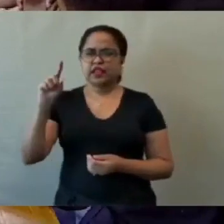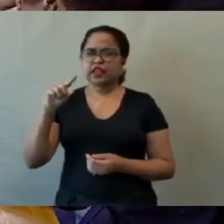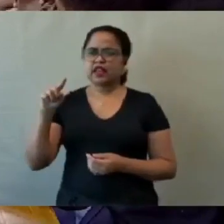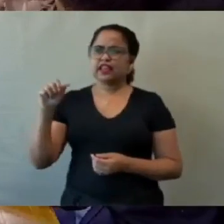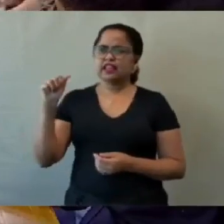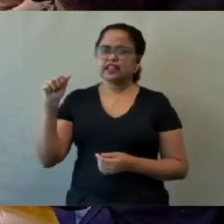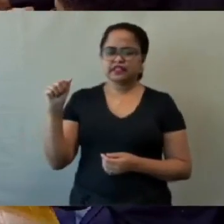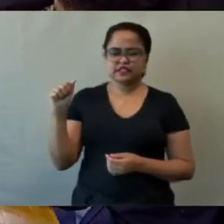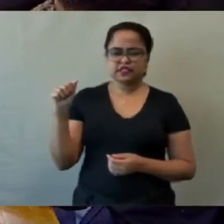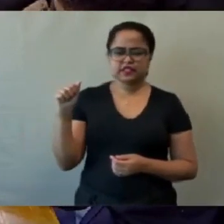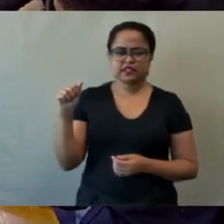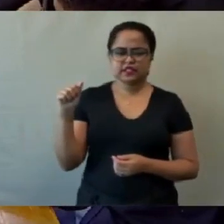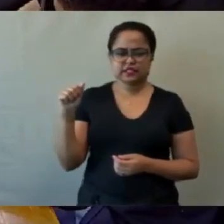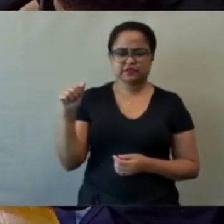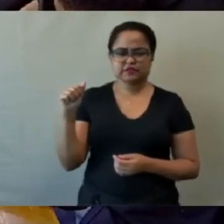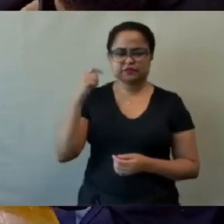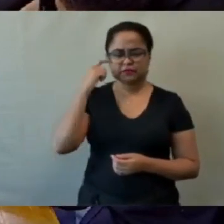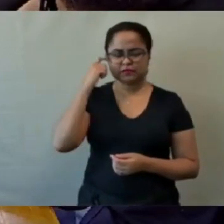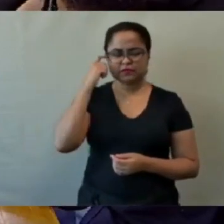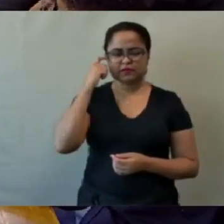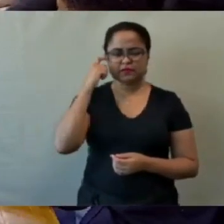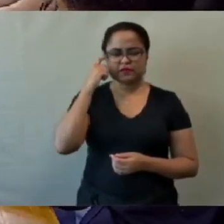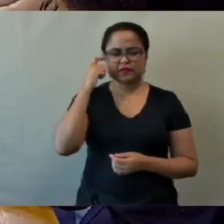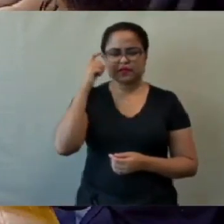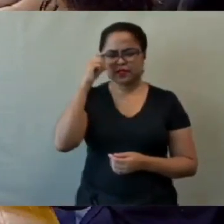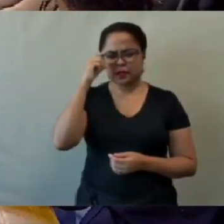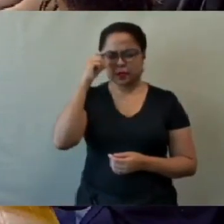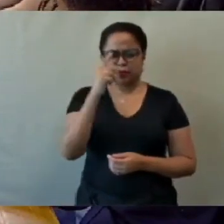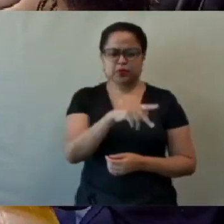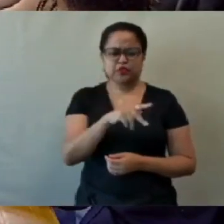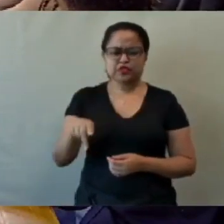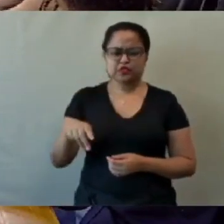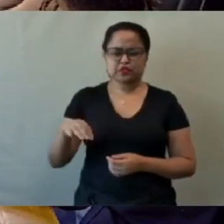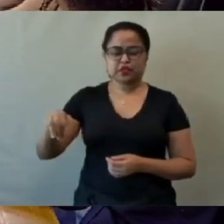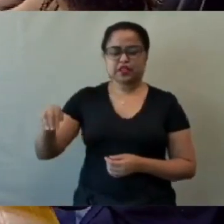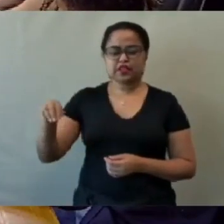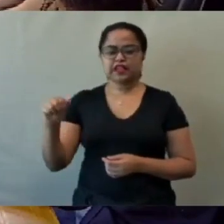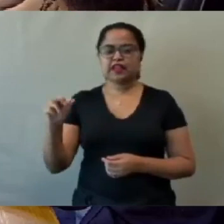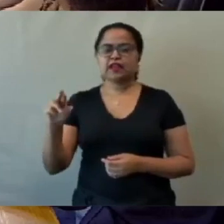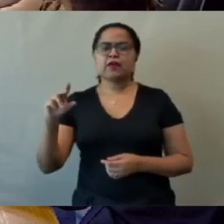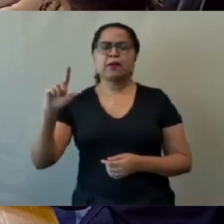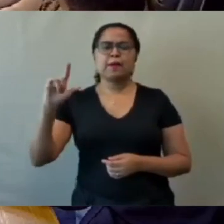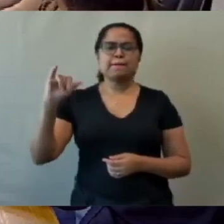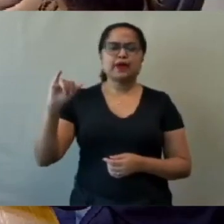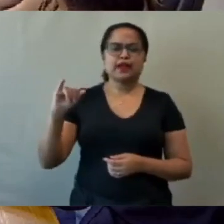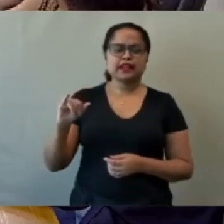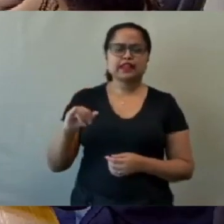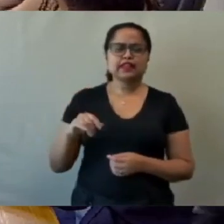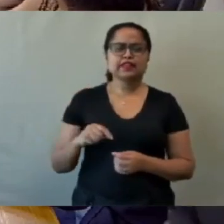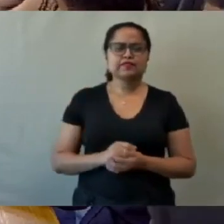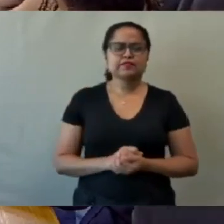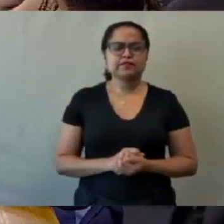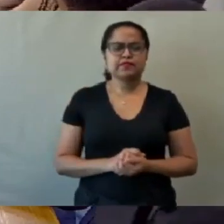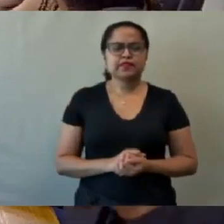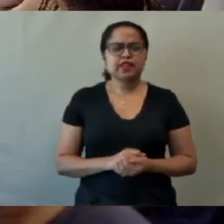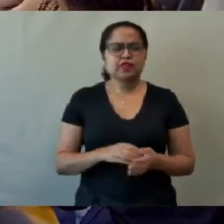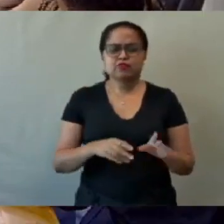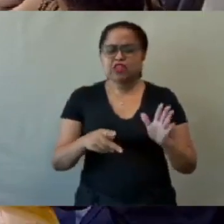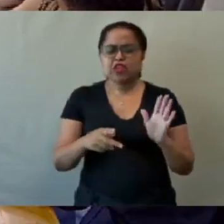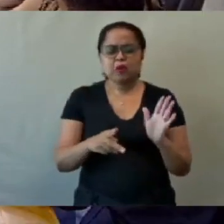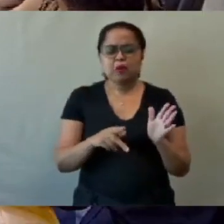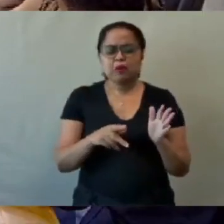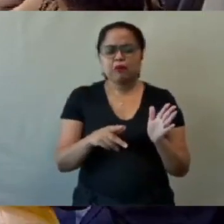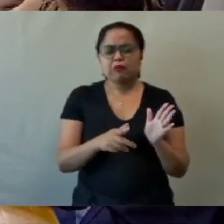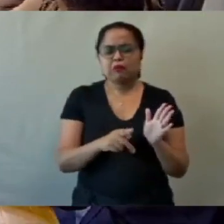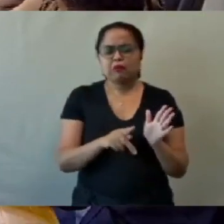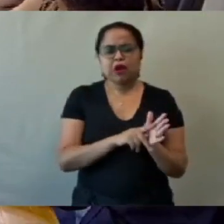para a professora Marli. Eu não tenho nada aqui, nenhum papel para falar nada. Porque eu estou aqui nessa